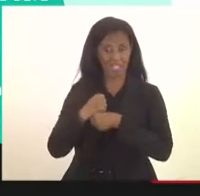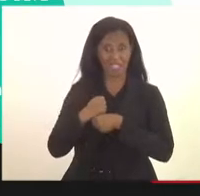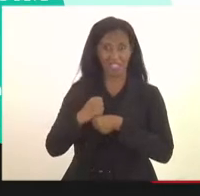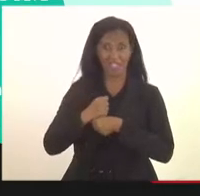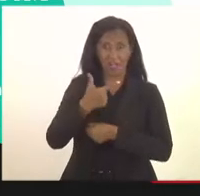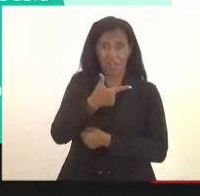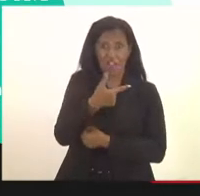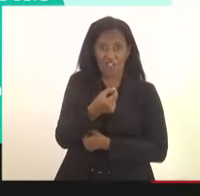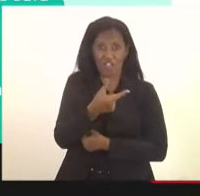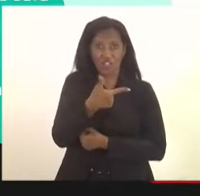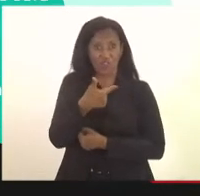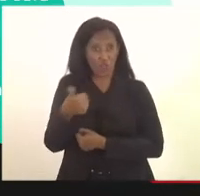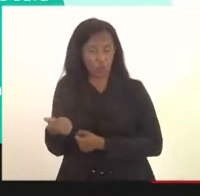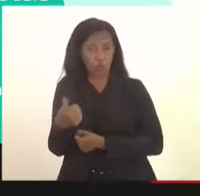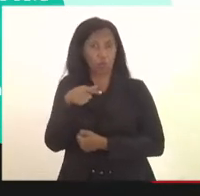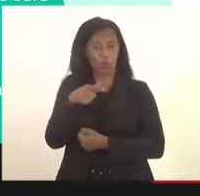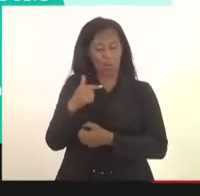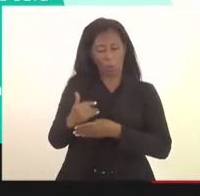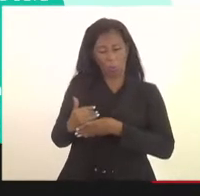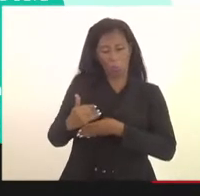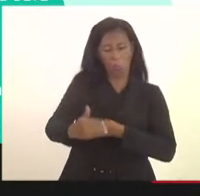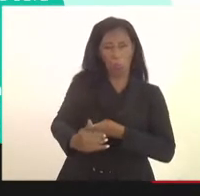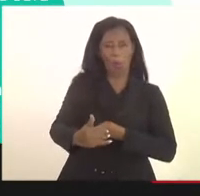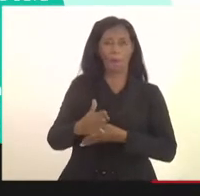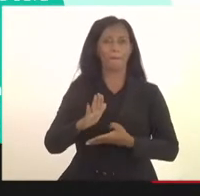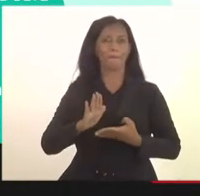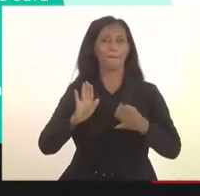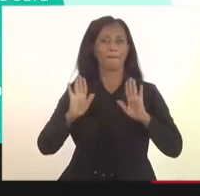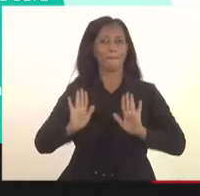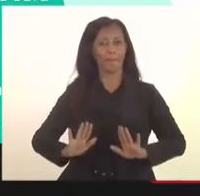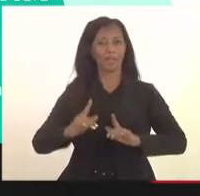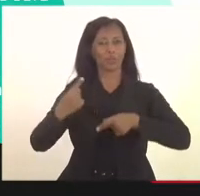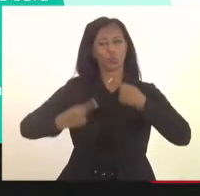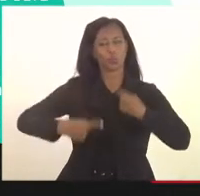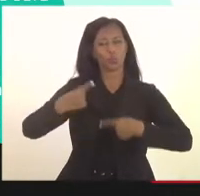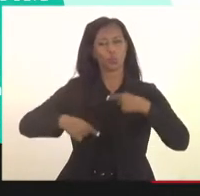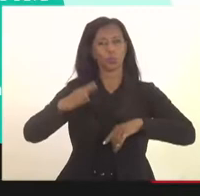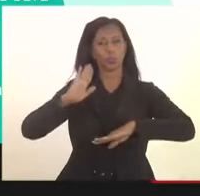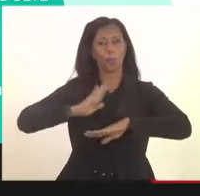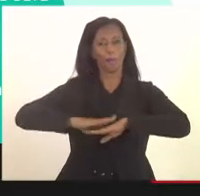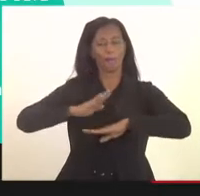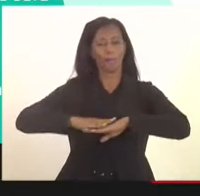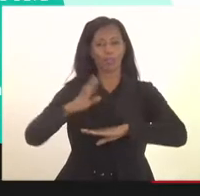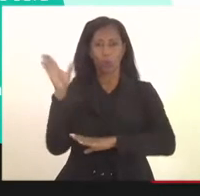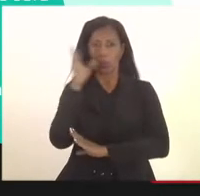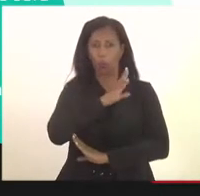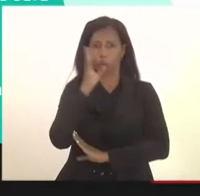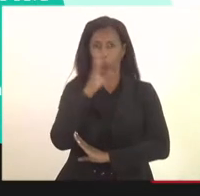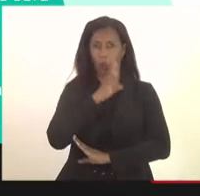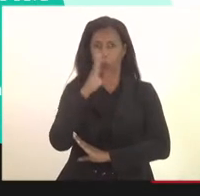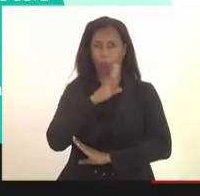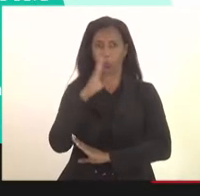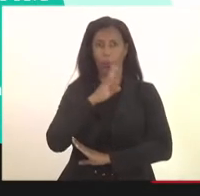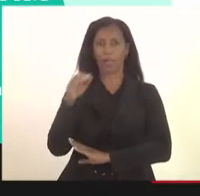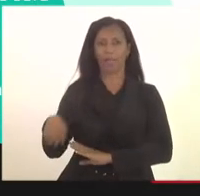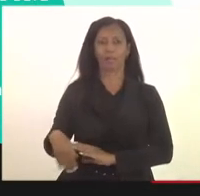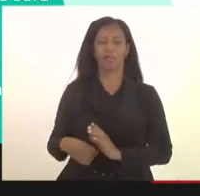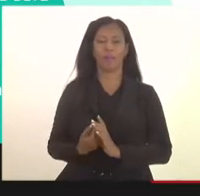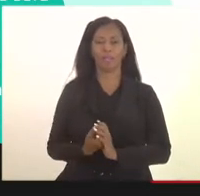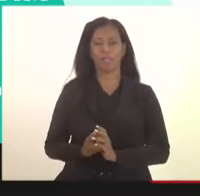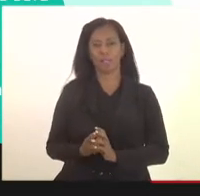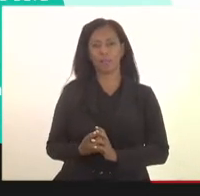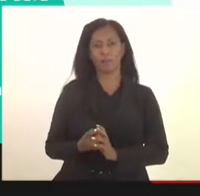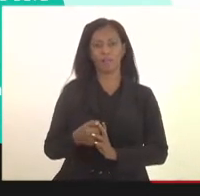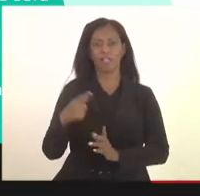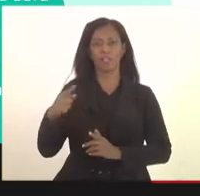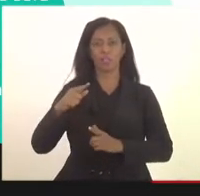bem no início, mas já com, vamos dizer assim, com um ritmo bastante acelerado. Nessas áreas de produção, vou falar a seguinte, e